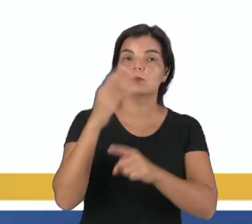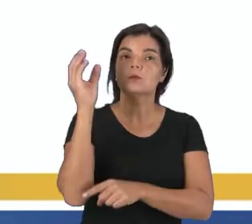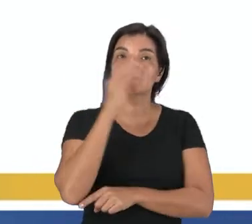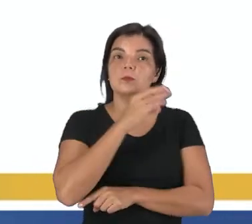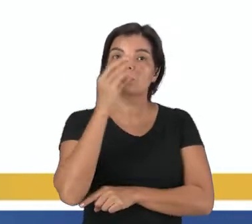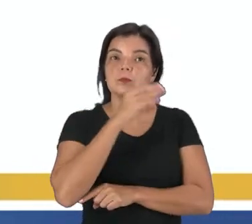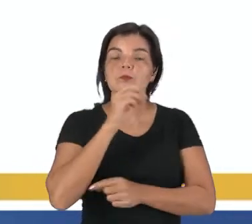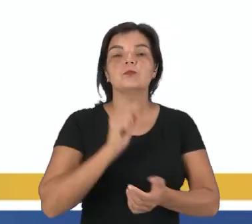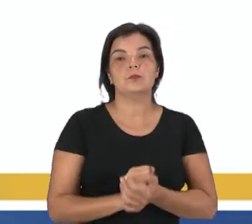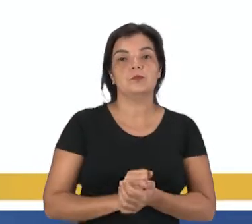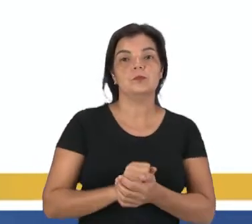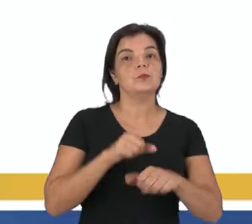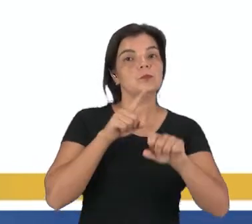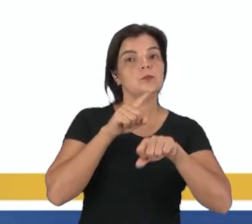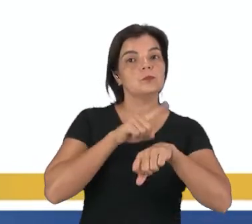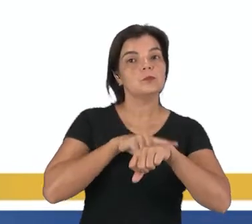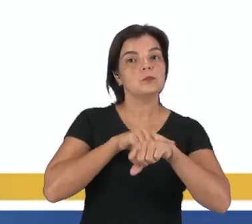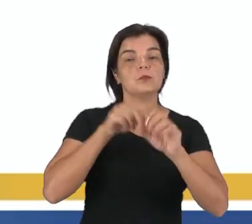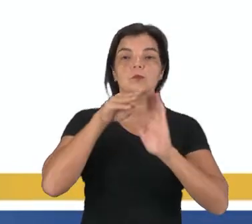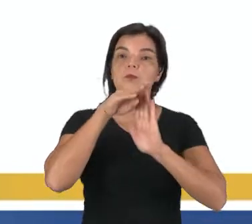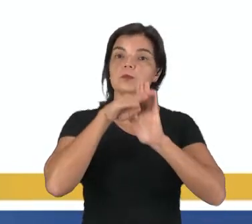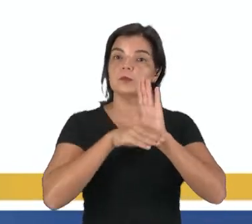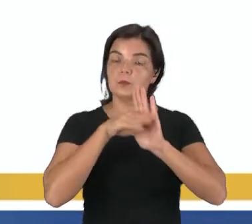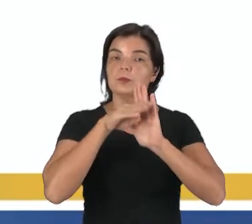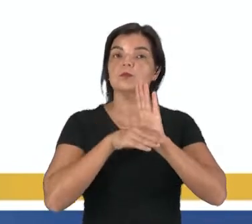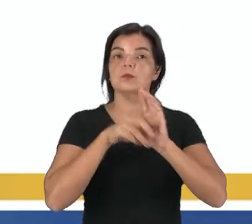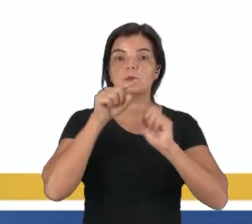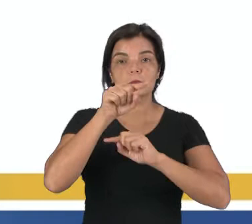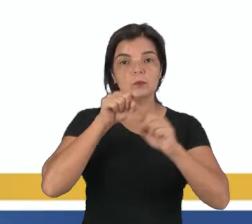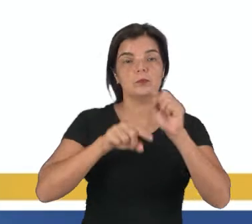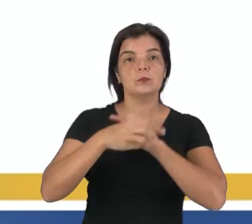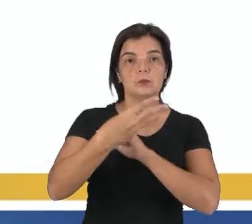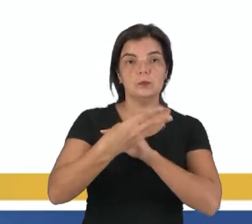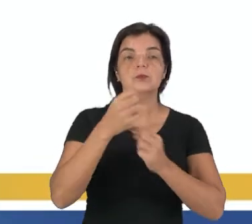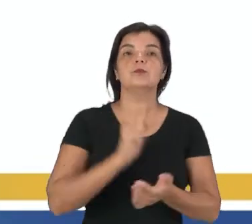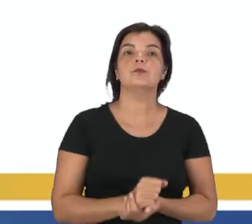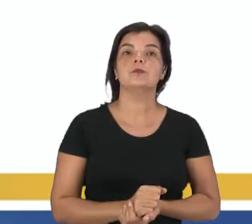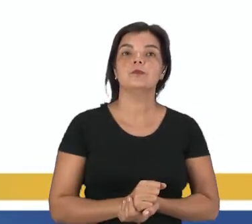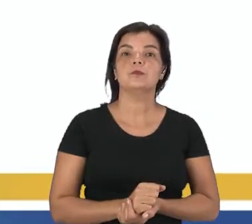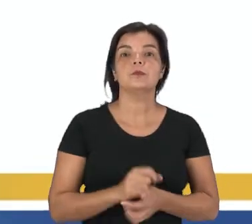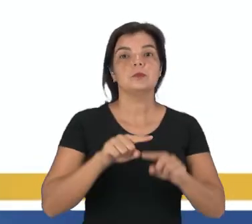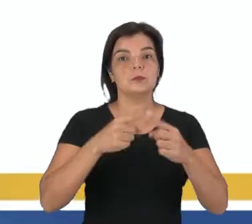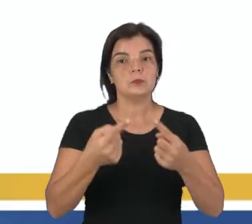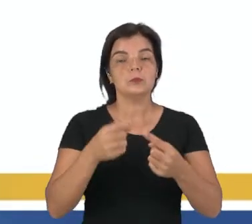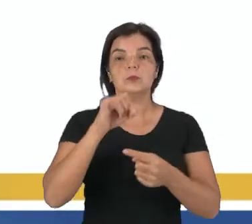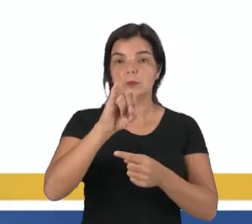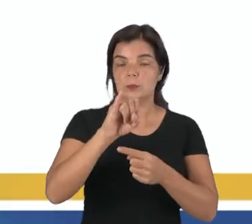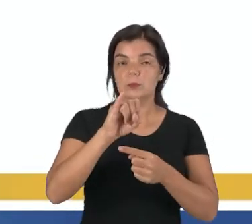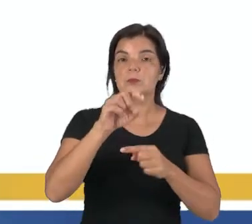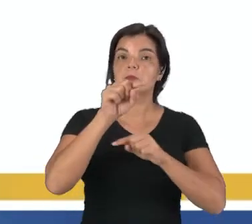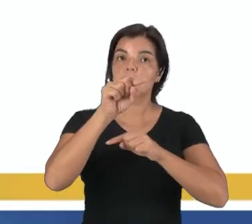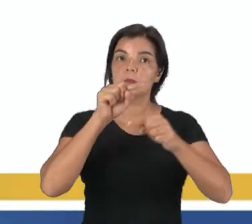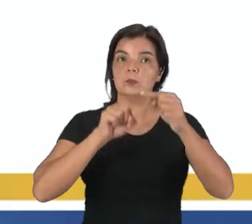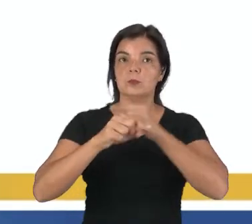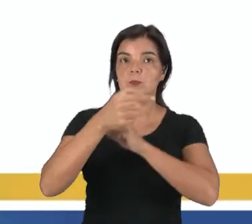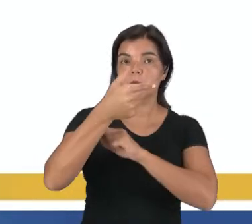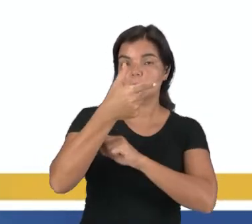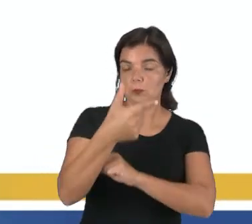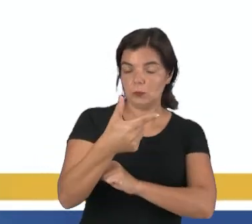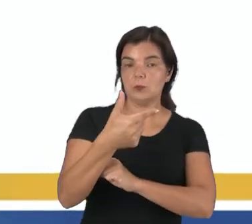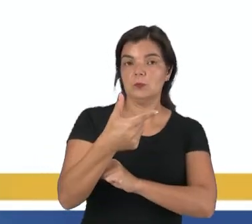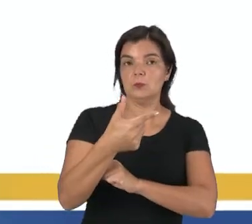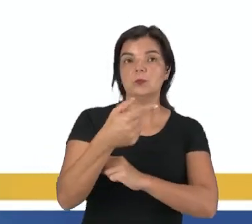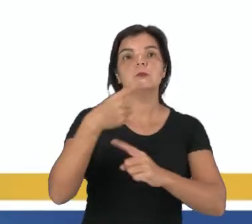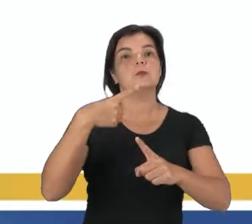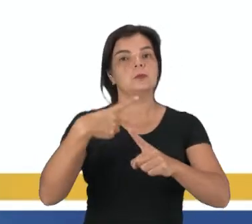velocidade dele, o tempo dele vai ser reduzido, vai ser dividido por 3. Porém, se ele dividir a sua